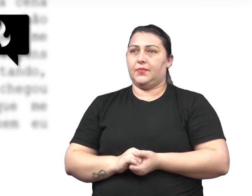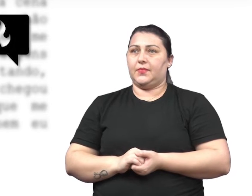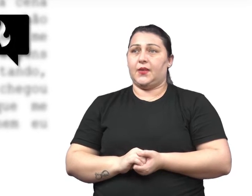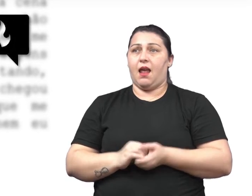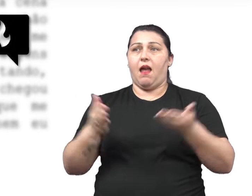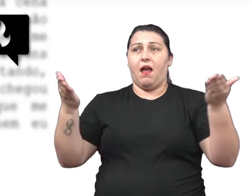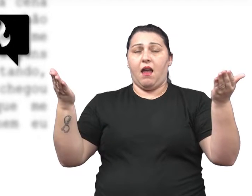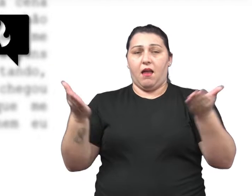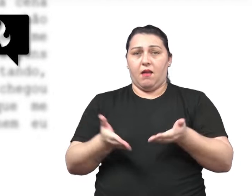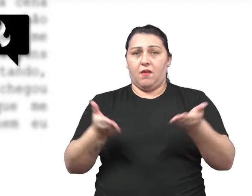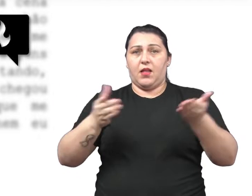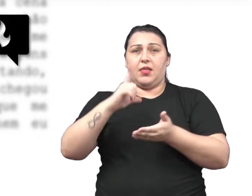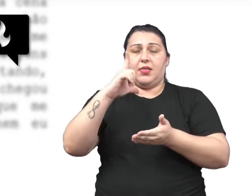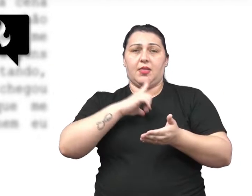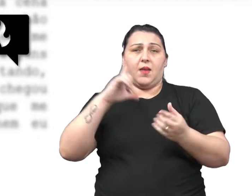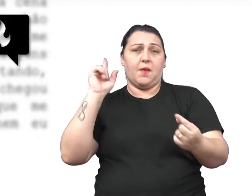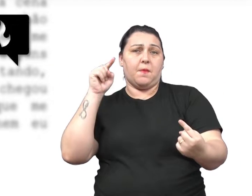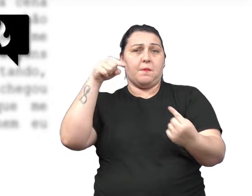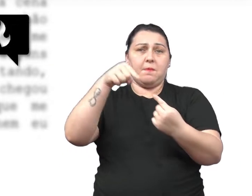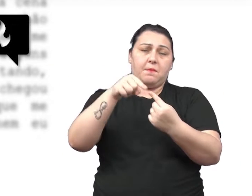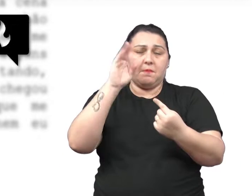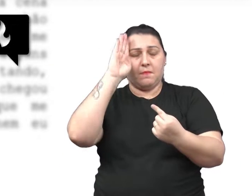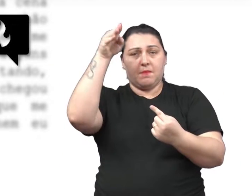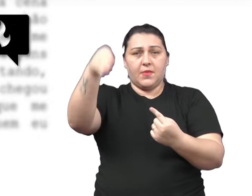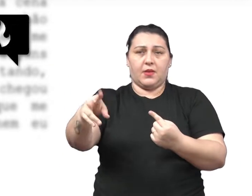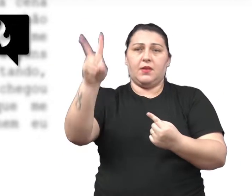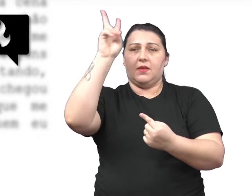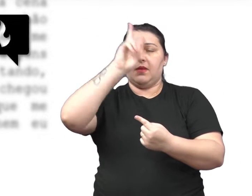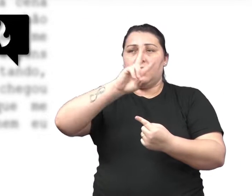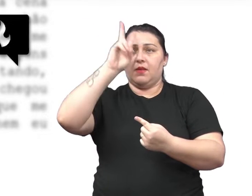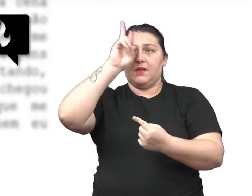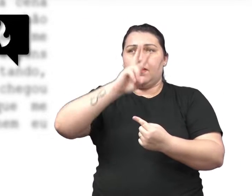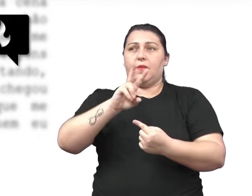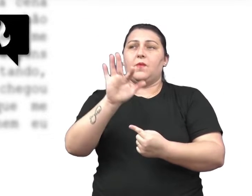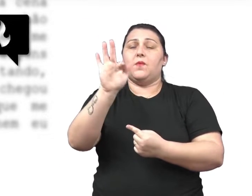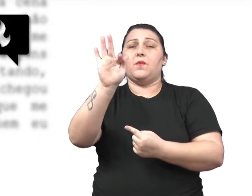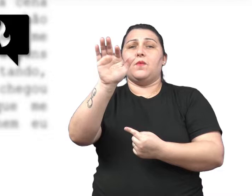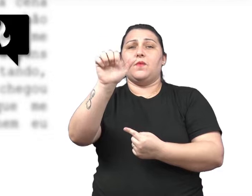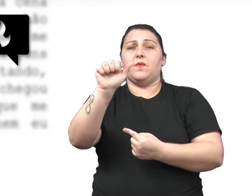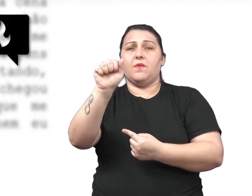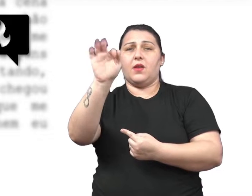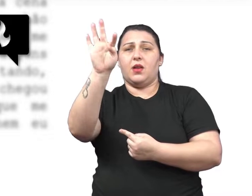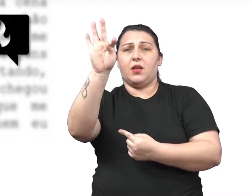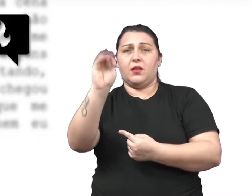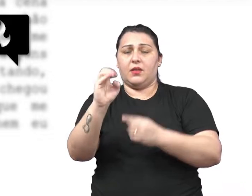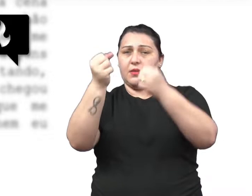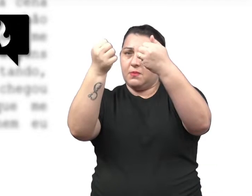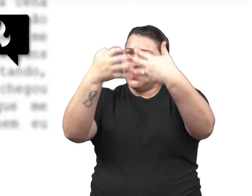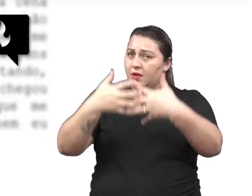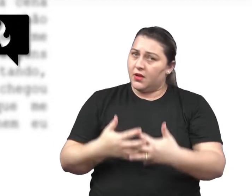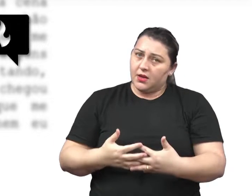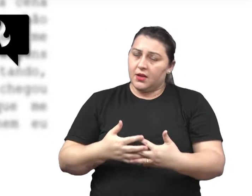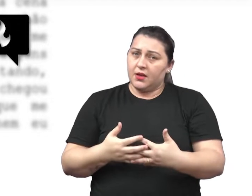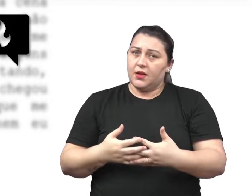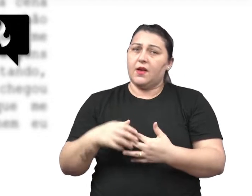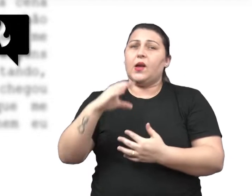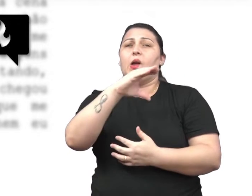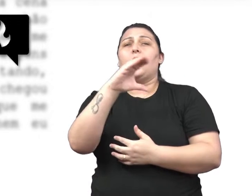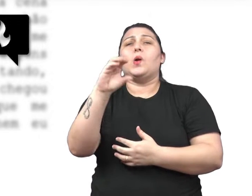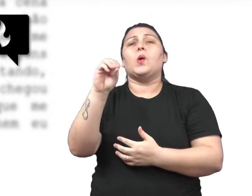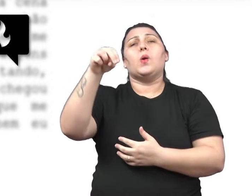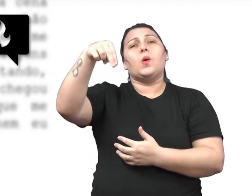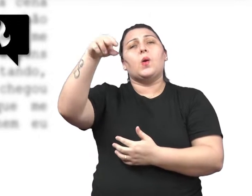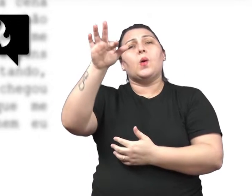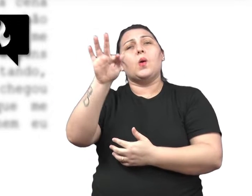Agora a gente tem o ponto principal da história, que é o fato que está sendo contado, que aí nós chamamos de conflito.